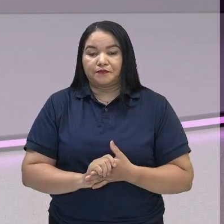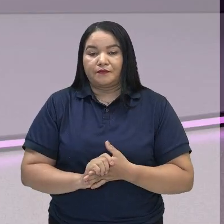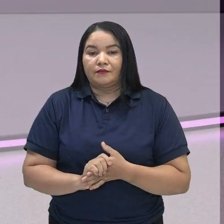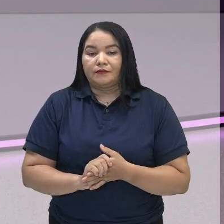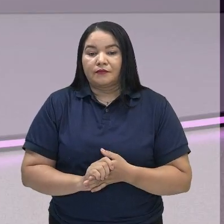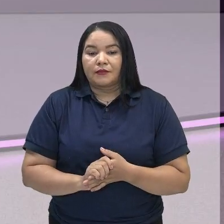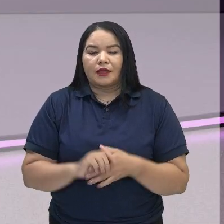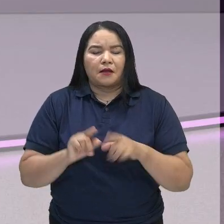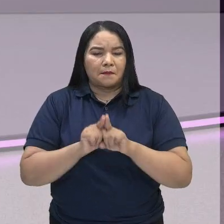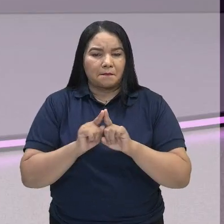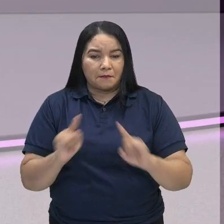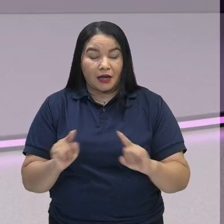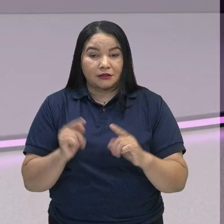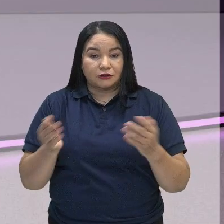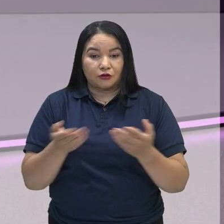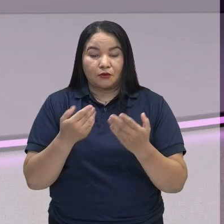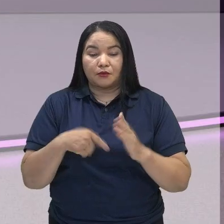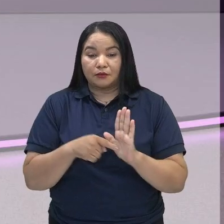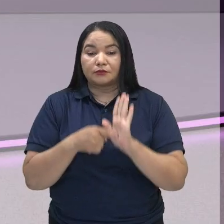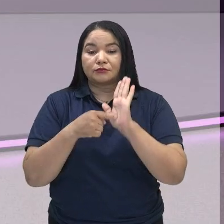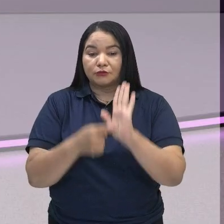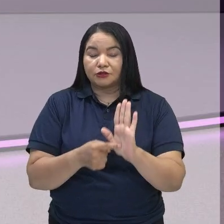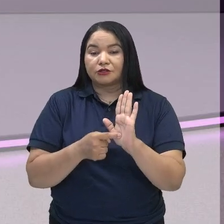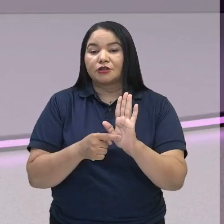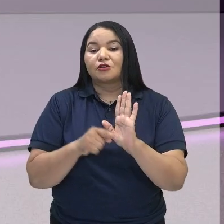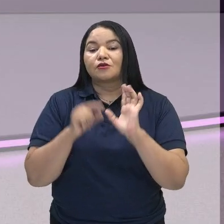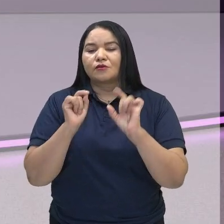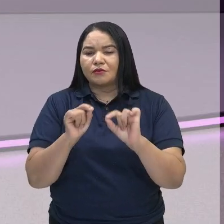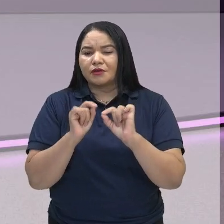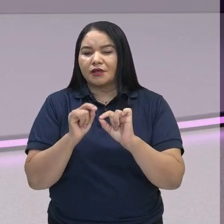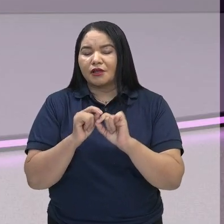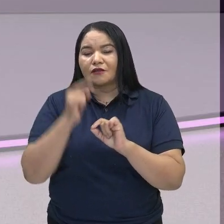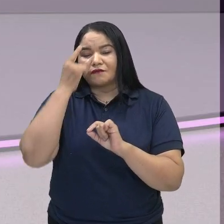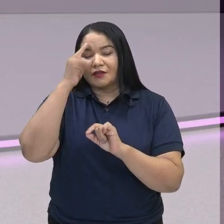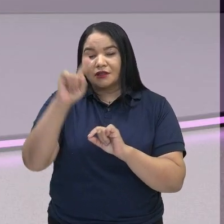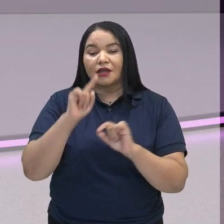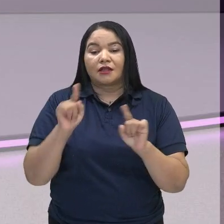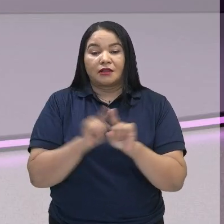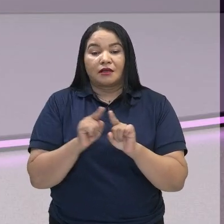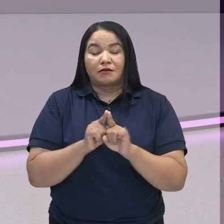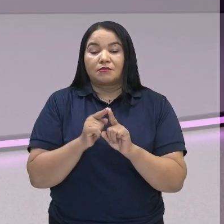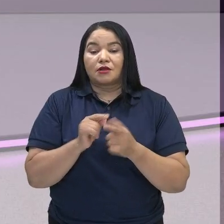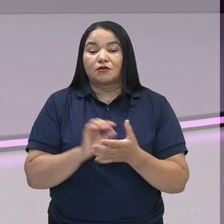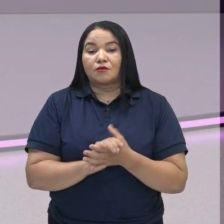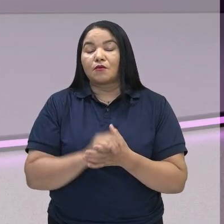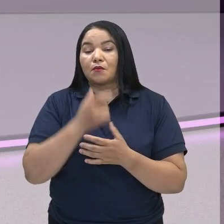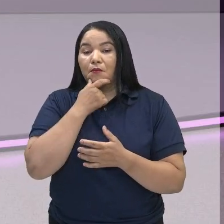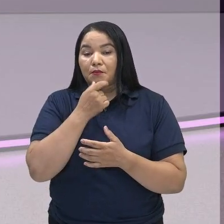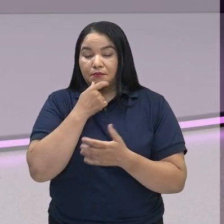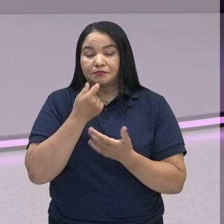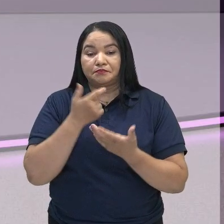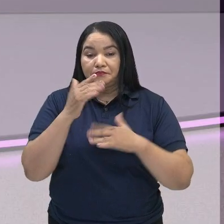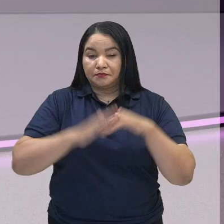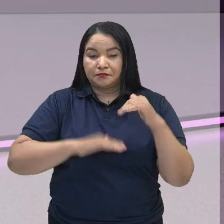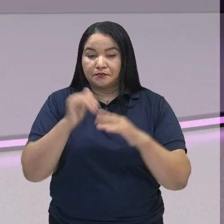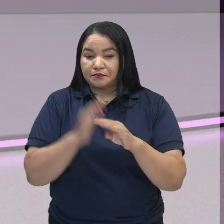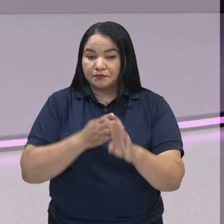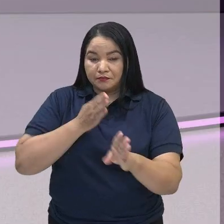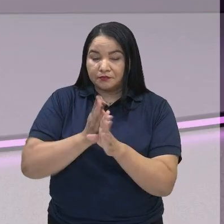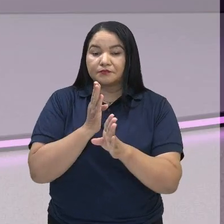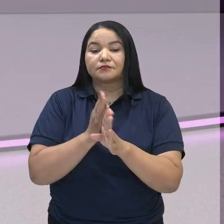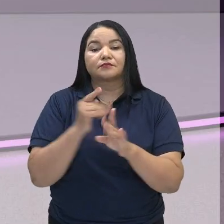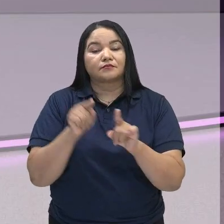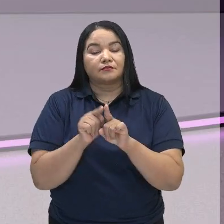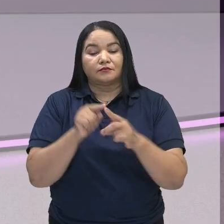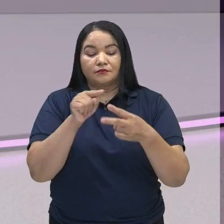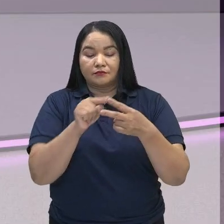Bom, mas para a gente conhecer melhor aí quem foi Pitágoras, esse grande homem que descobriu aí o teorema